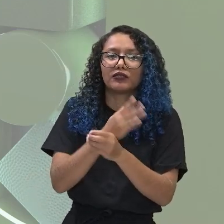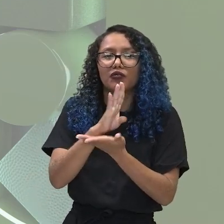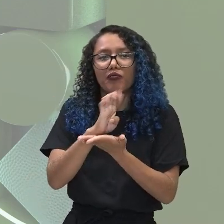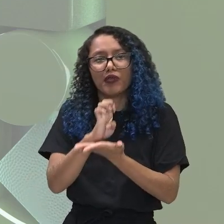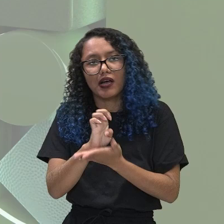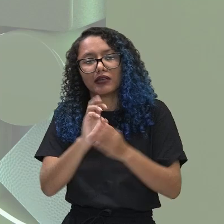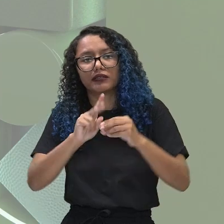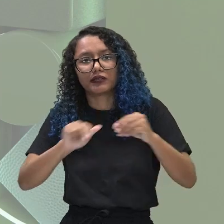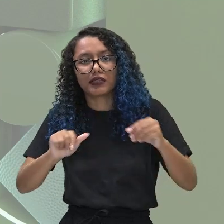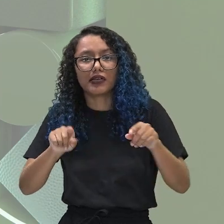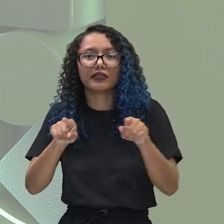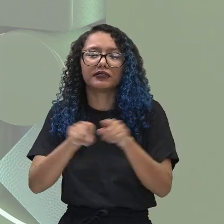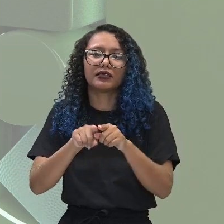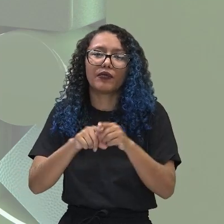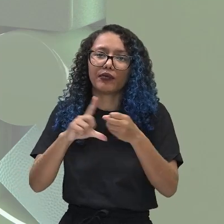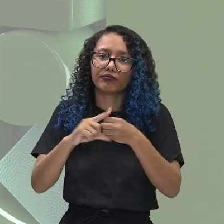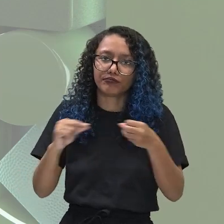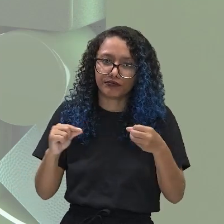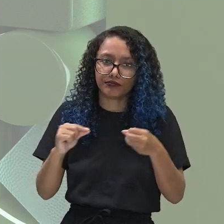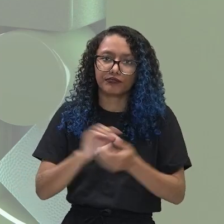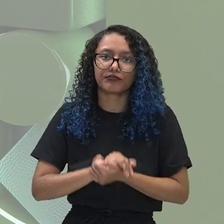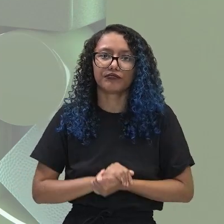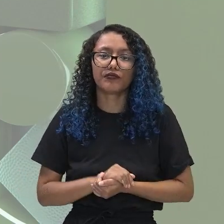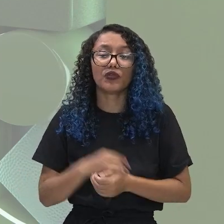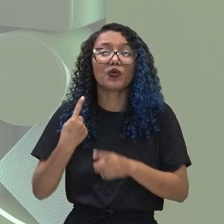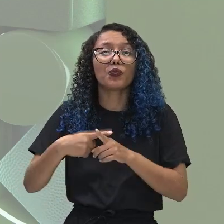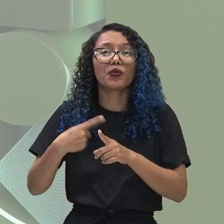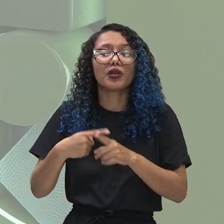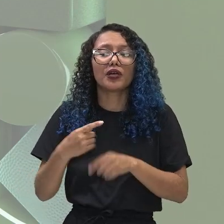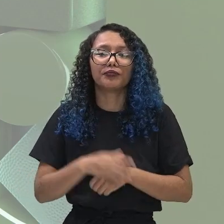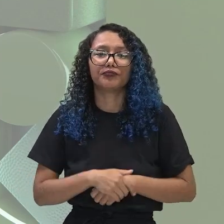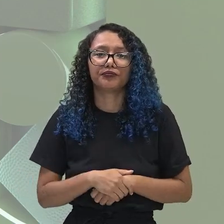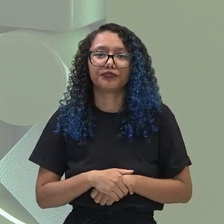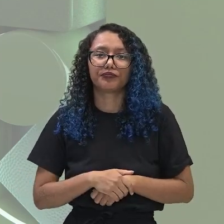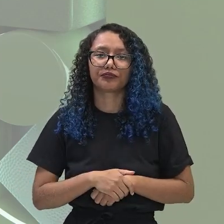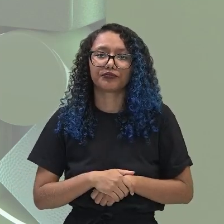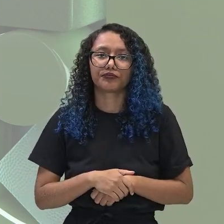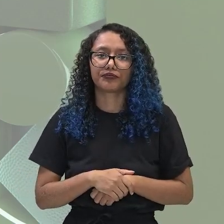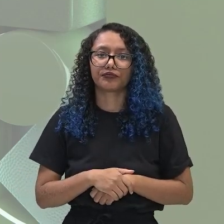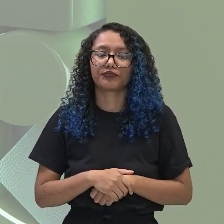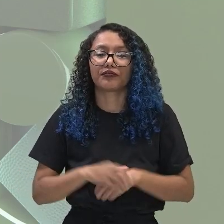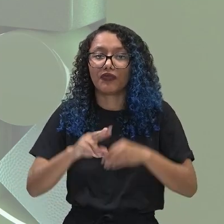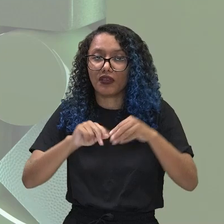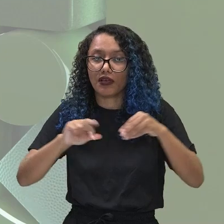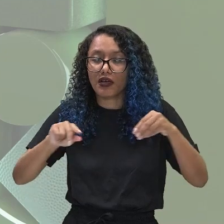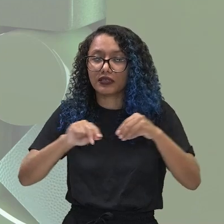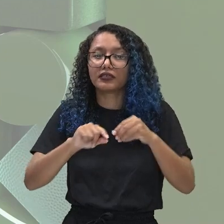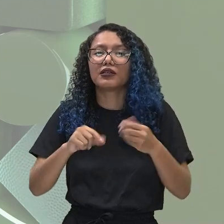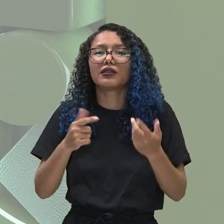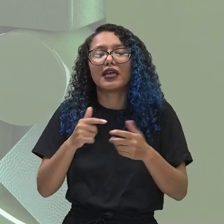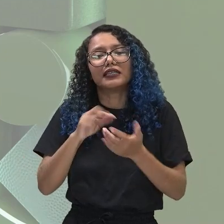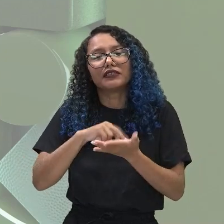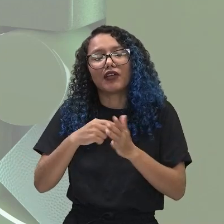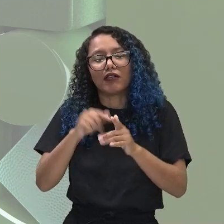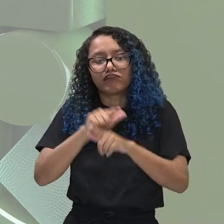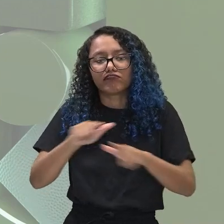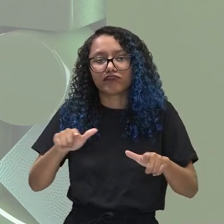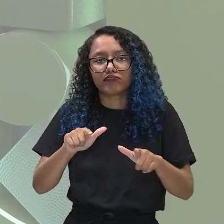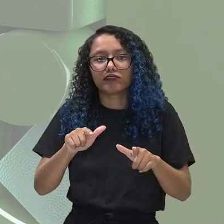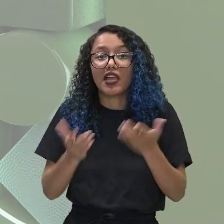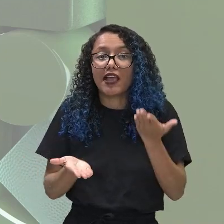sais vão ser a reação, a neutralização entre o ácido e a base, que vai formar o